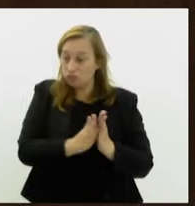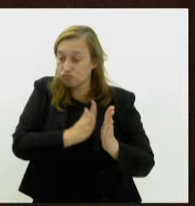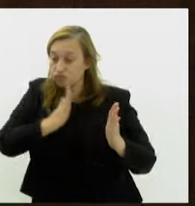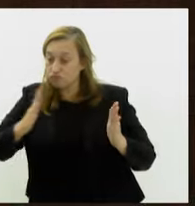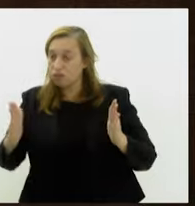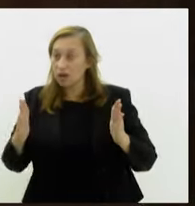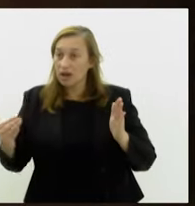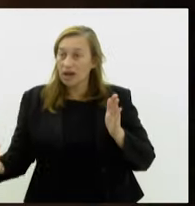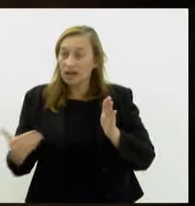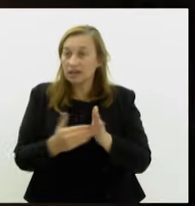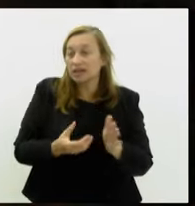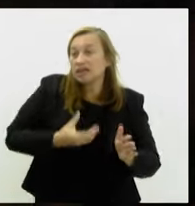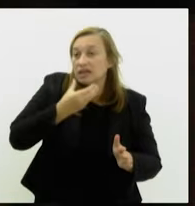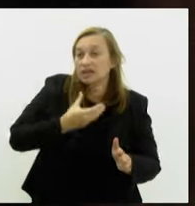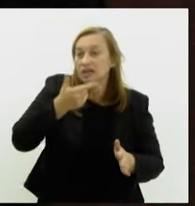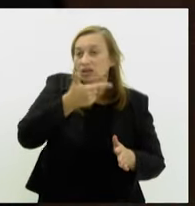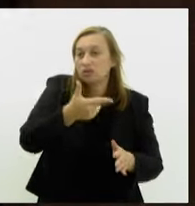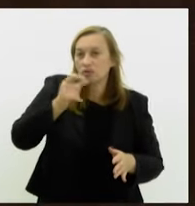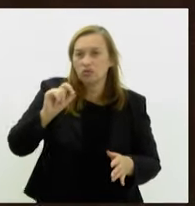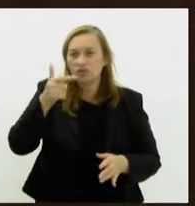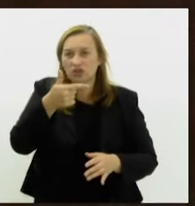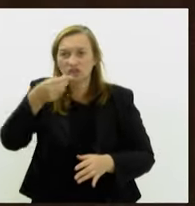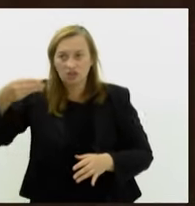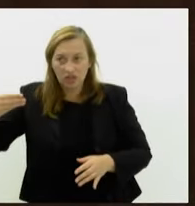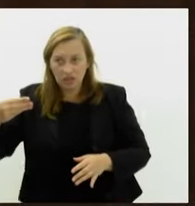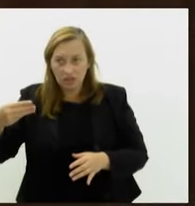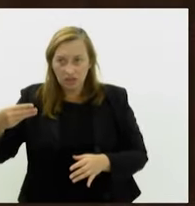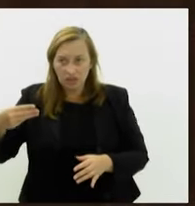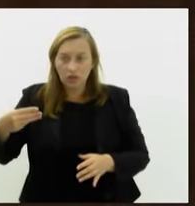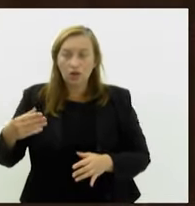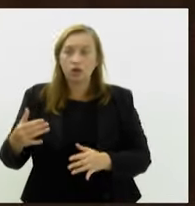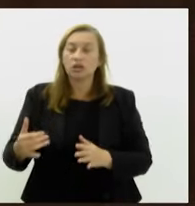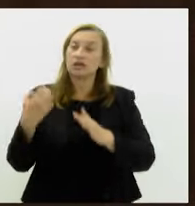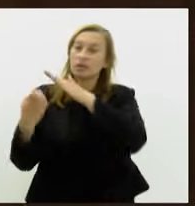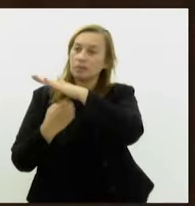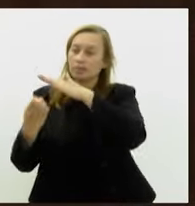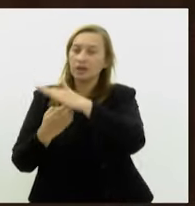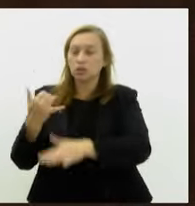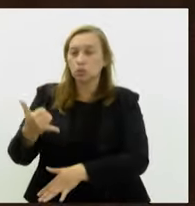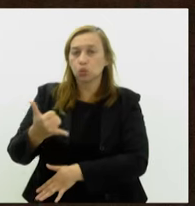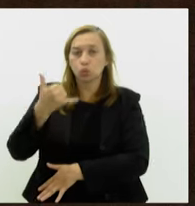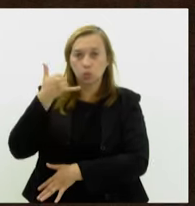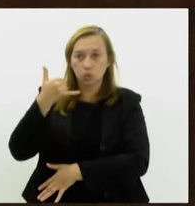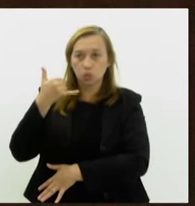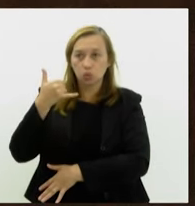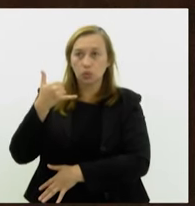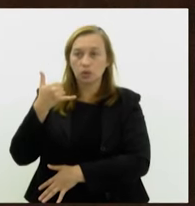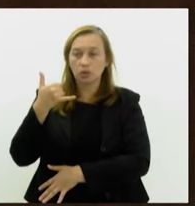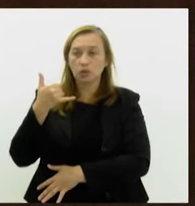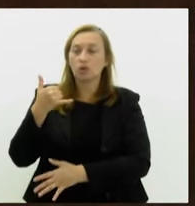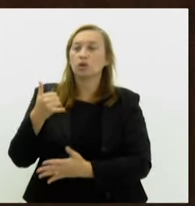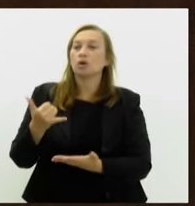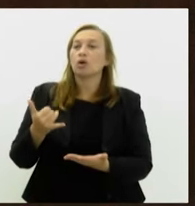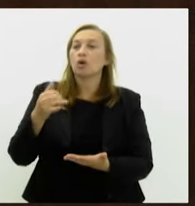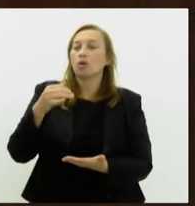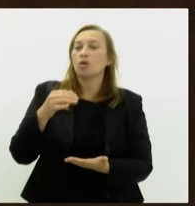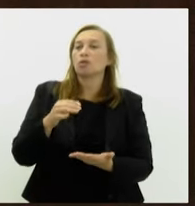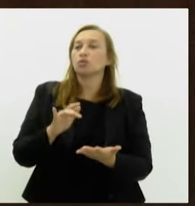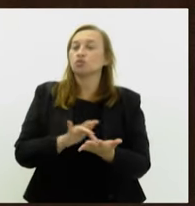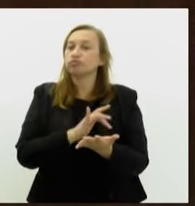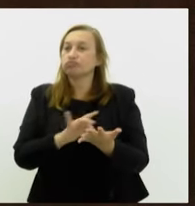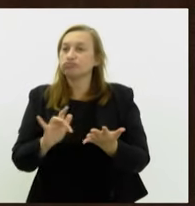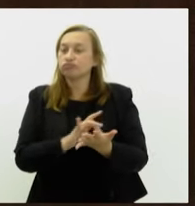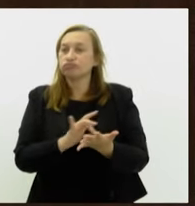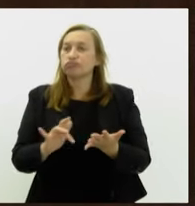prazo até dezembro de 2023, para que as telefonias, as operadoras de telefonia móvel, estabelecessem